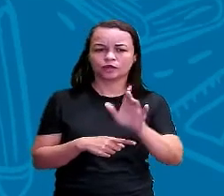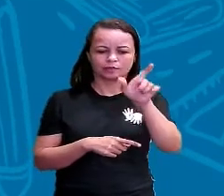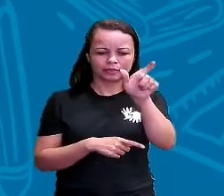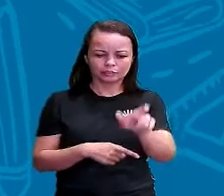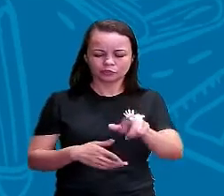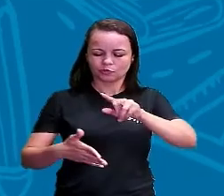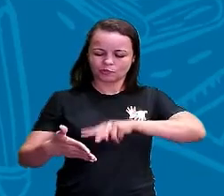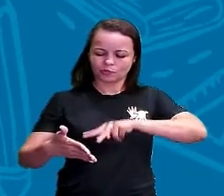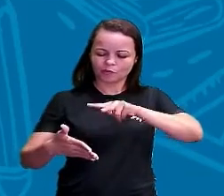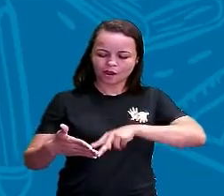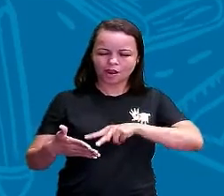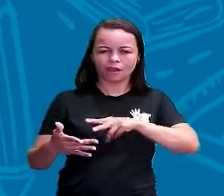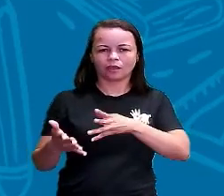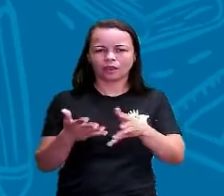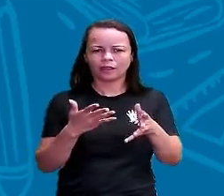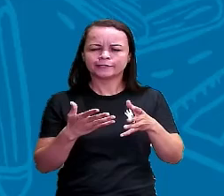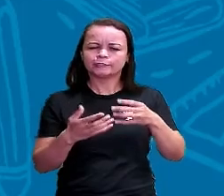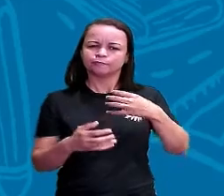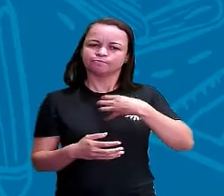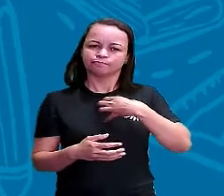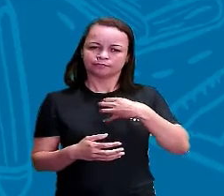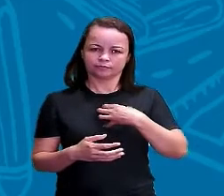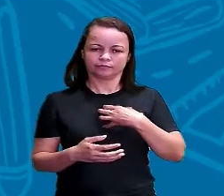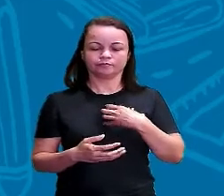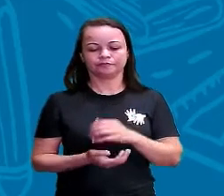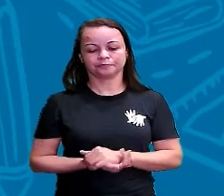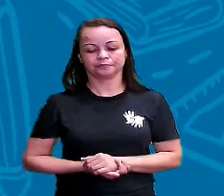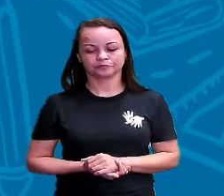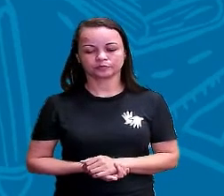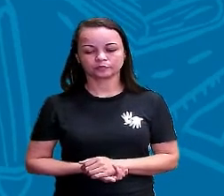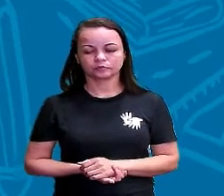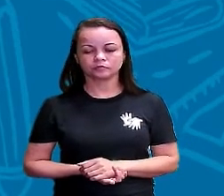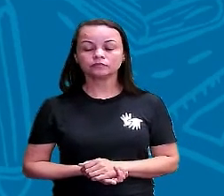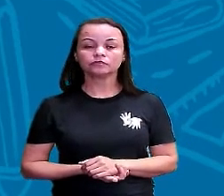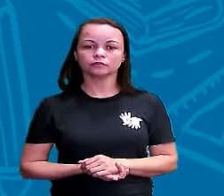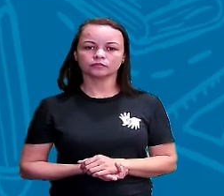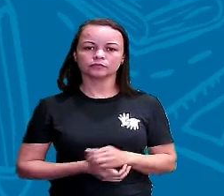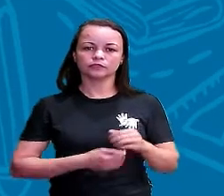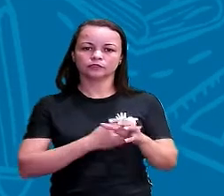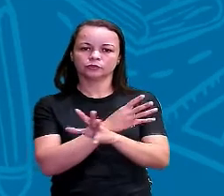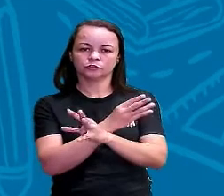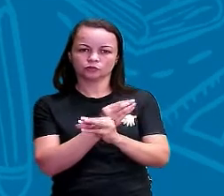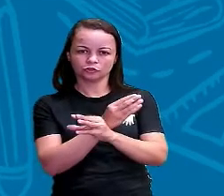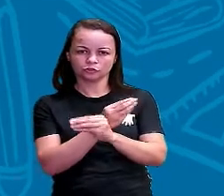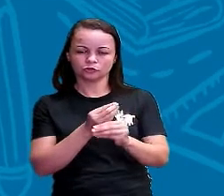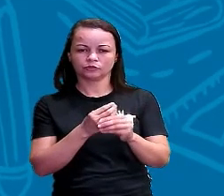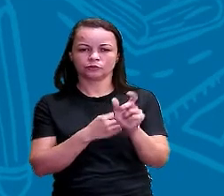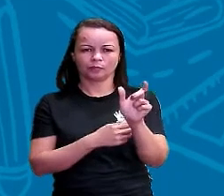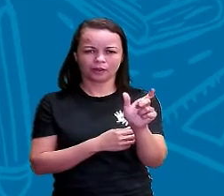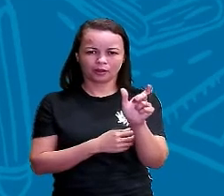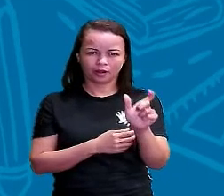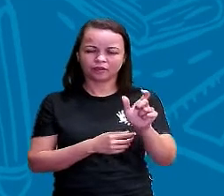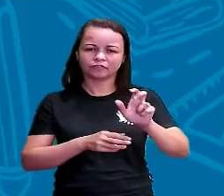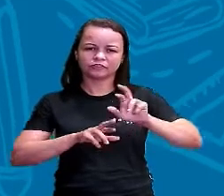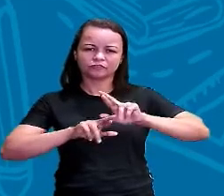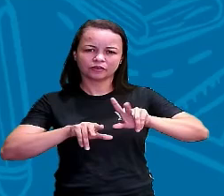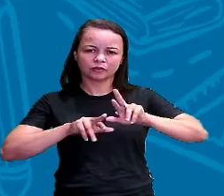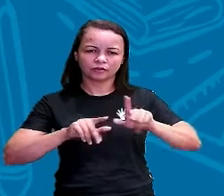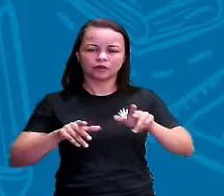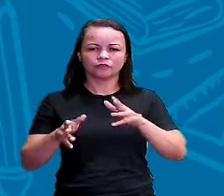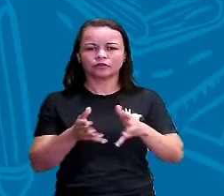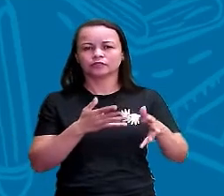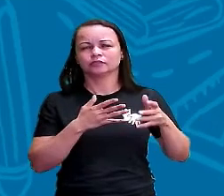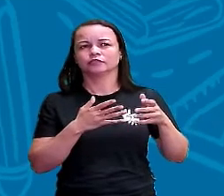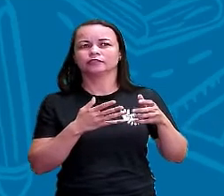essa construção de sentidos. Então, ó, as conjunções são palavras invariáveis que servem